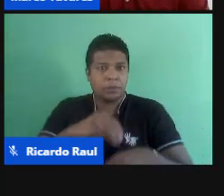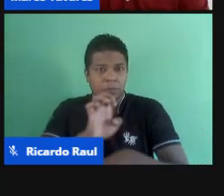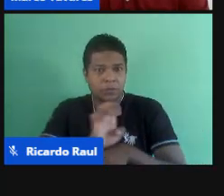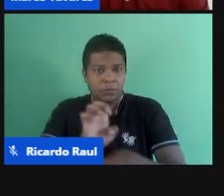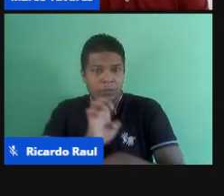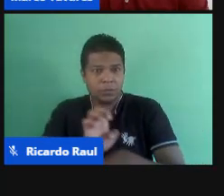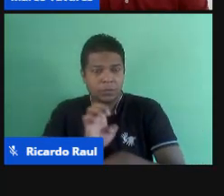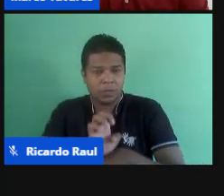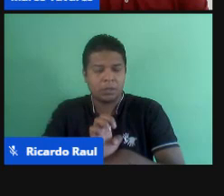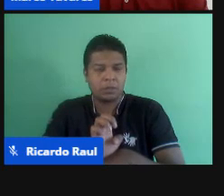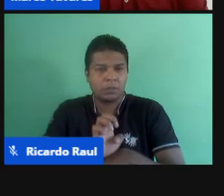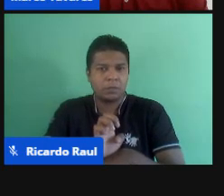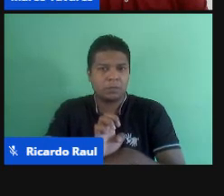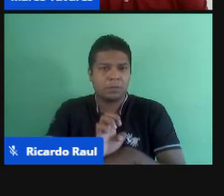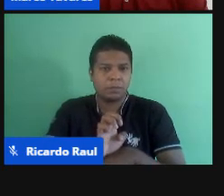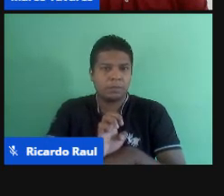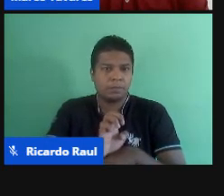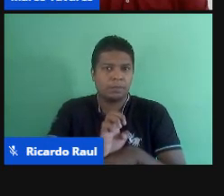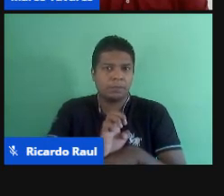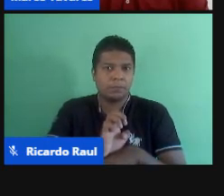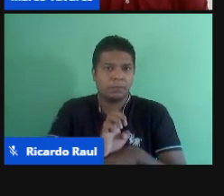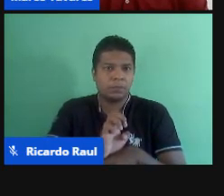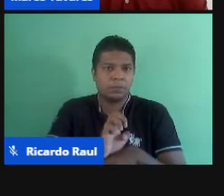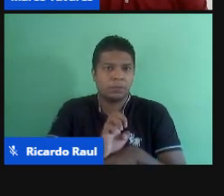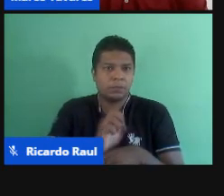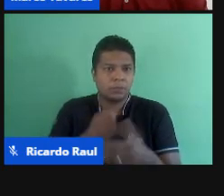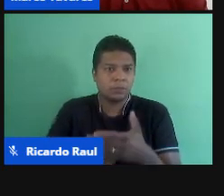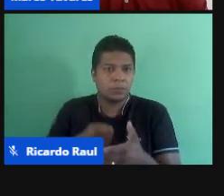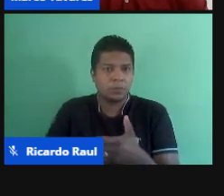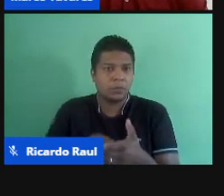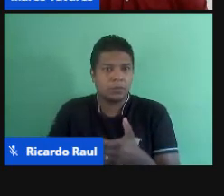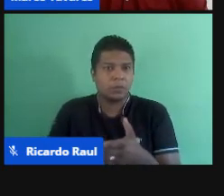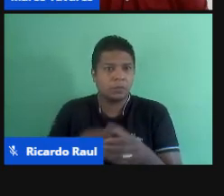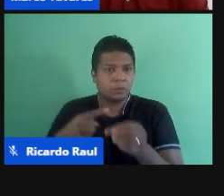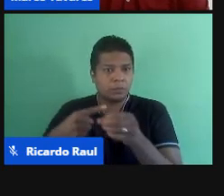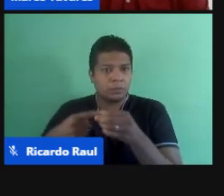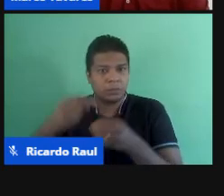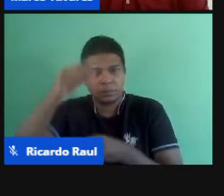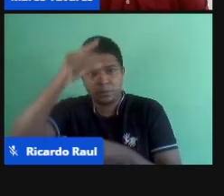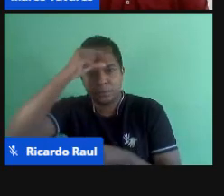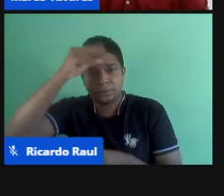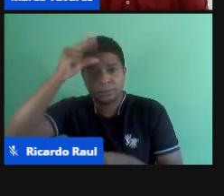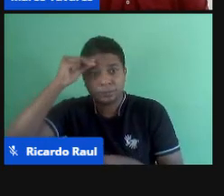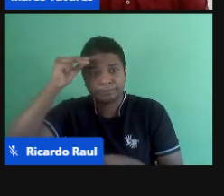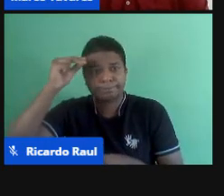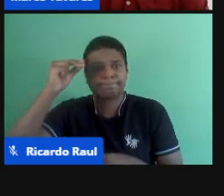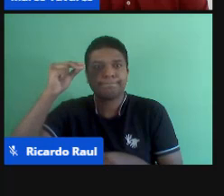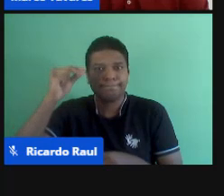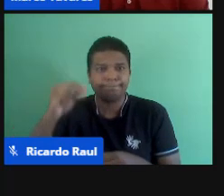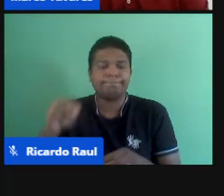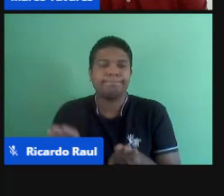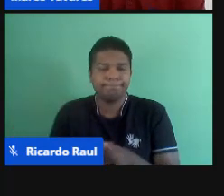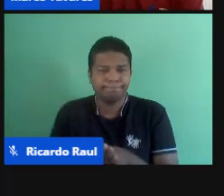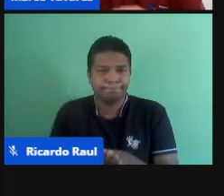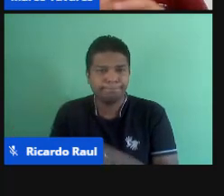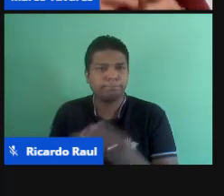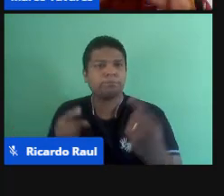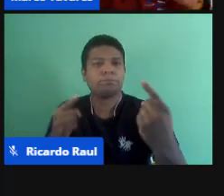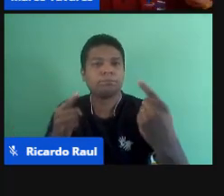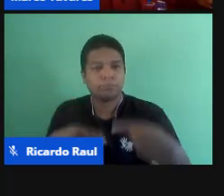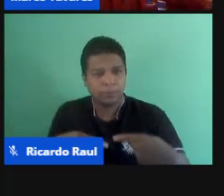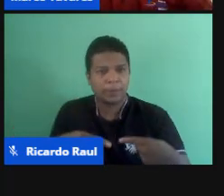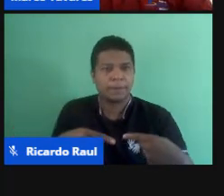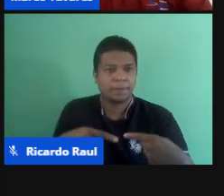e que, por sua vez, obrigava os municípios a ter uma competição municipal. Ou seja, ele